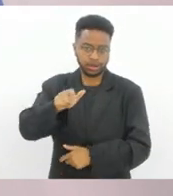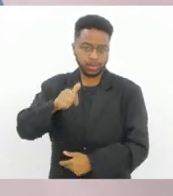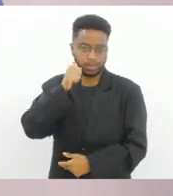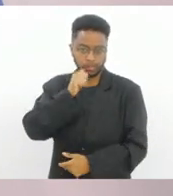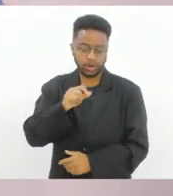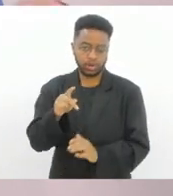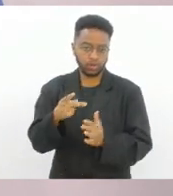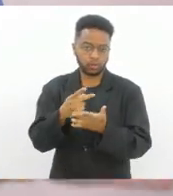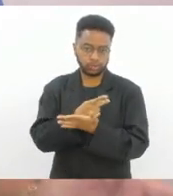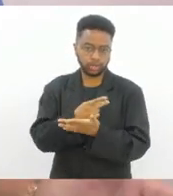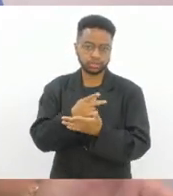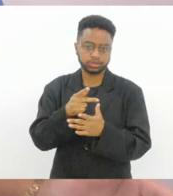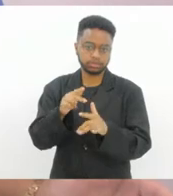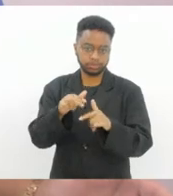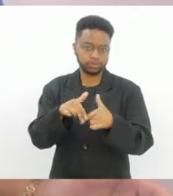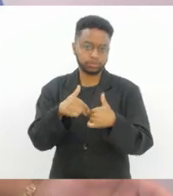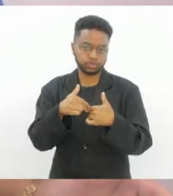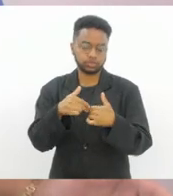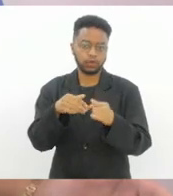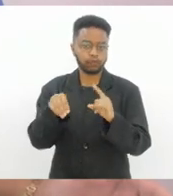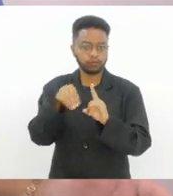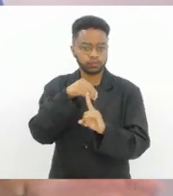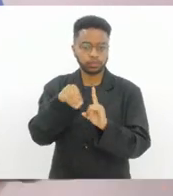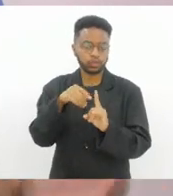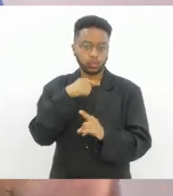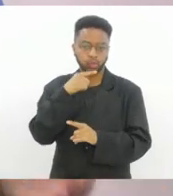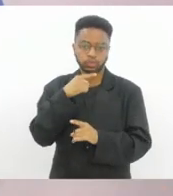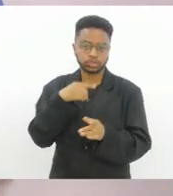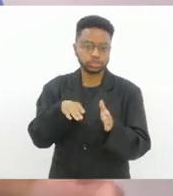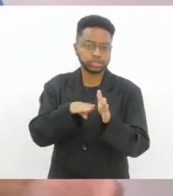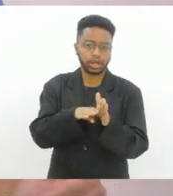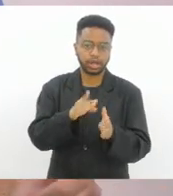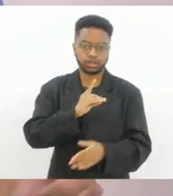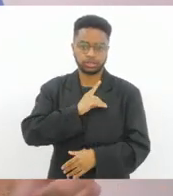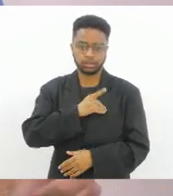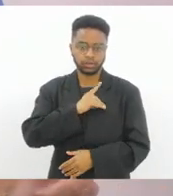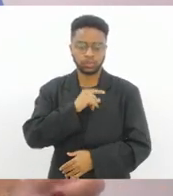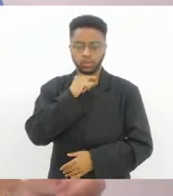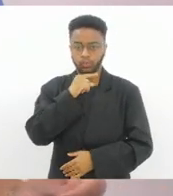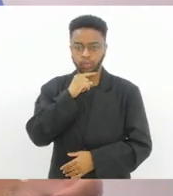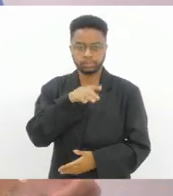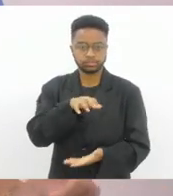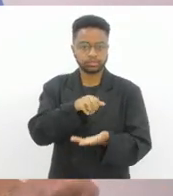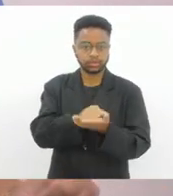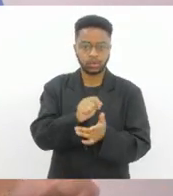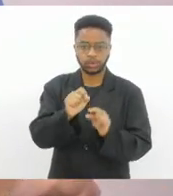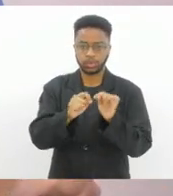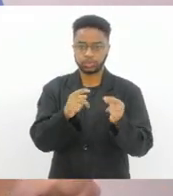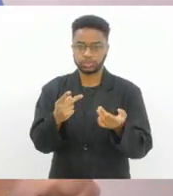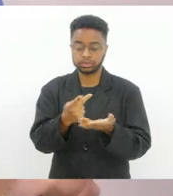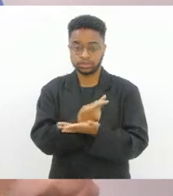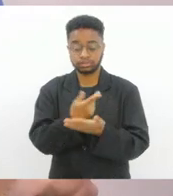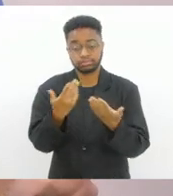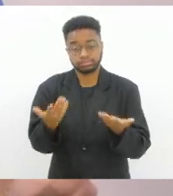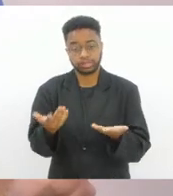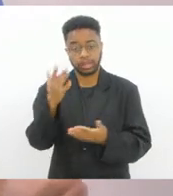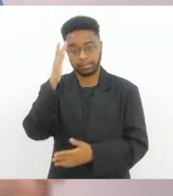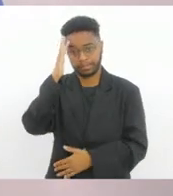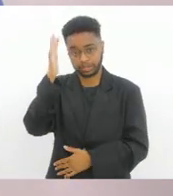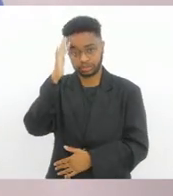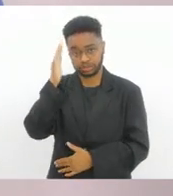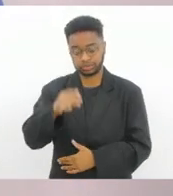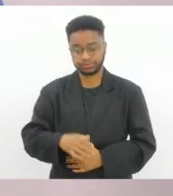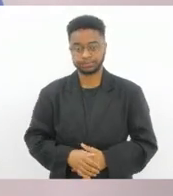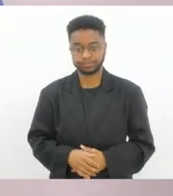de vulnerabilidade, não chegam na delegacia, não chegam a fazer o registro de ocorrência, você imagina, né? Então, a